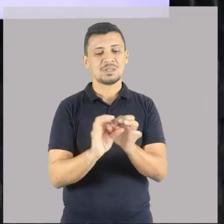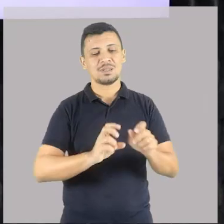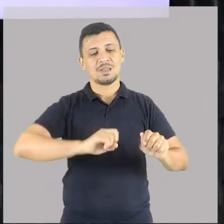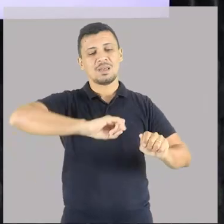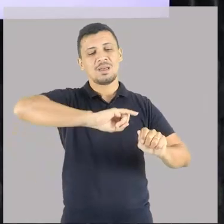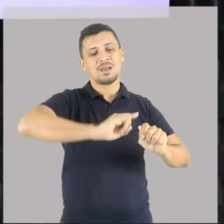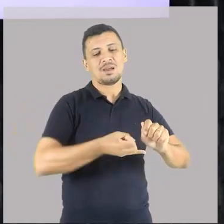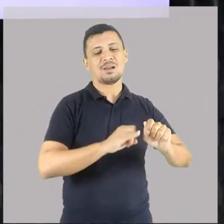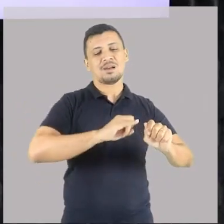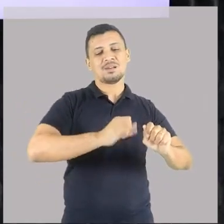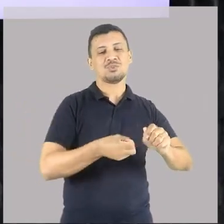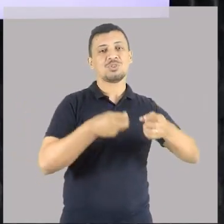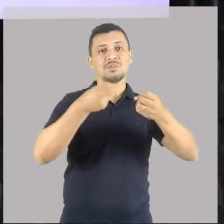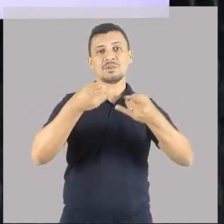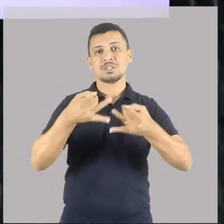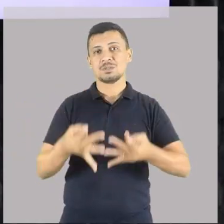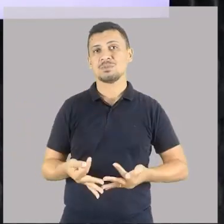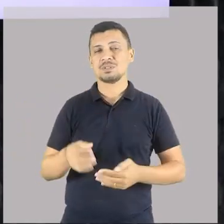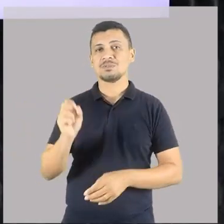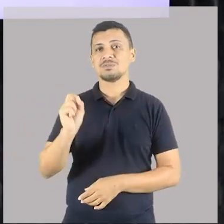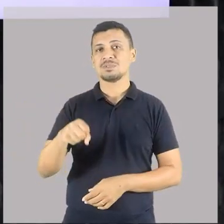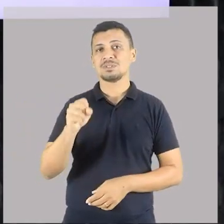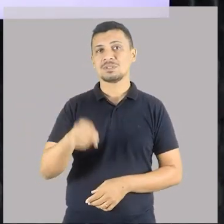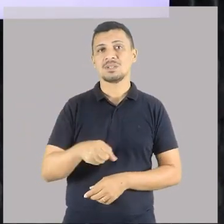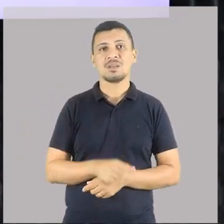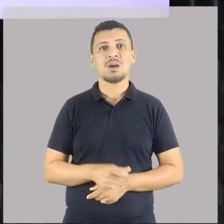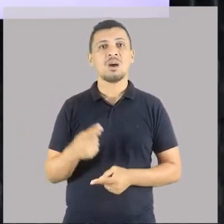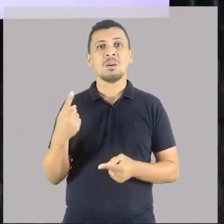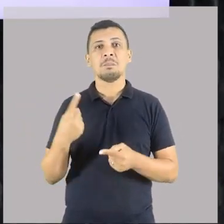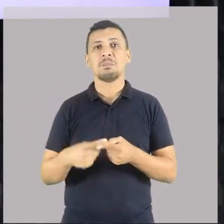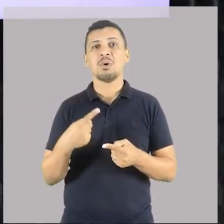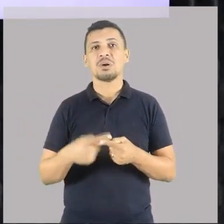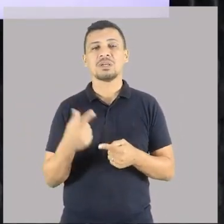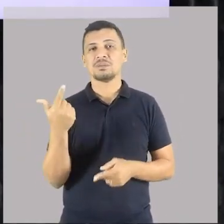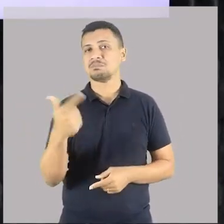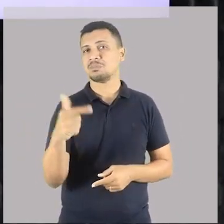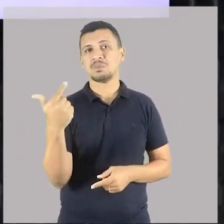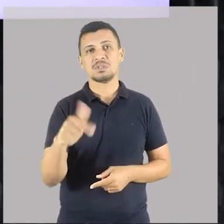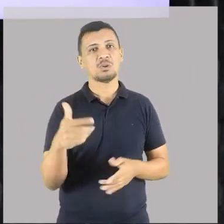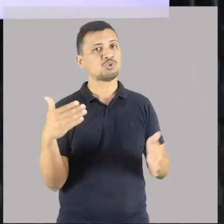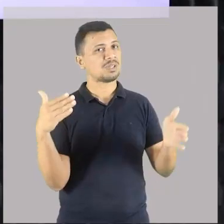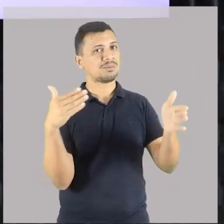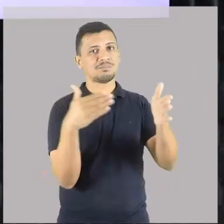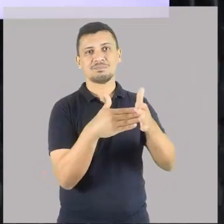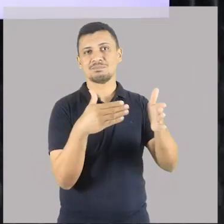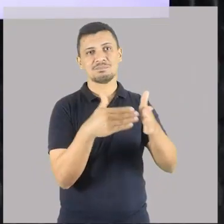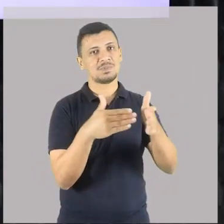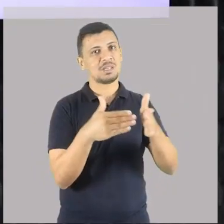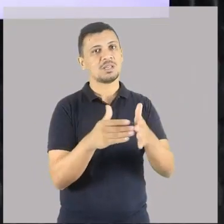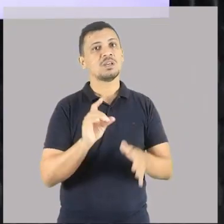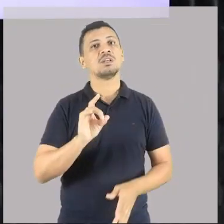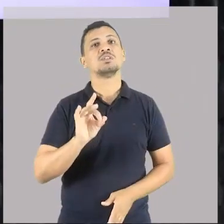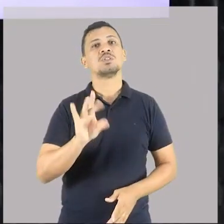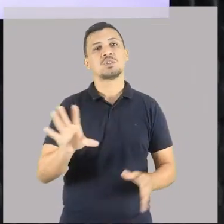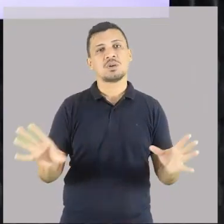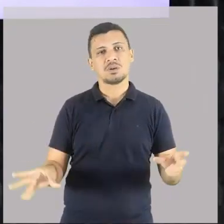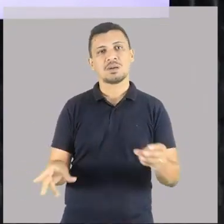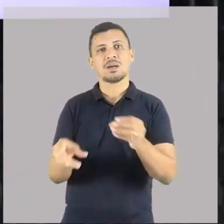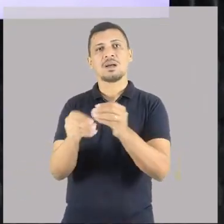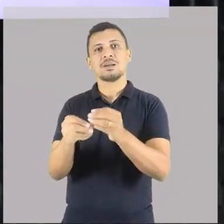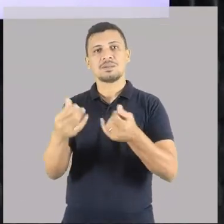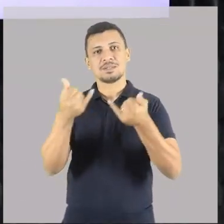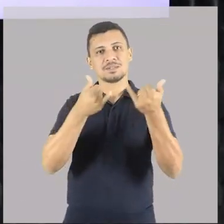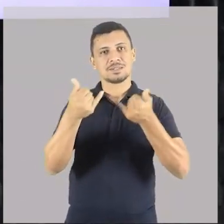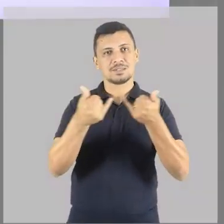é explicativa, Josefina? Porque ela não está limitando o termo antecedente. Ela só está acrescentando uma informação sobre o termo